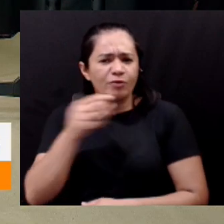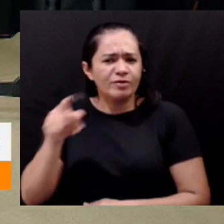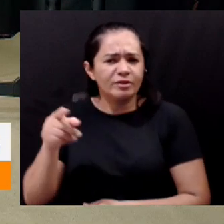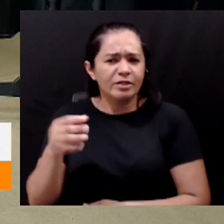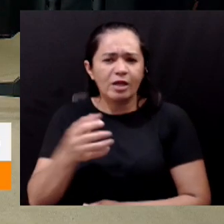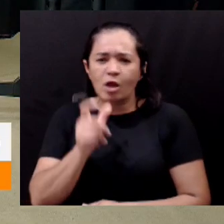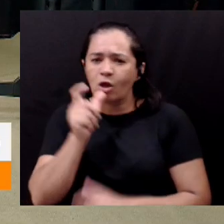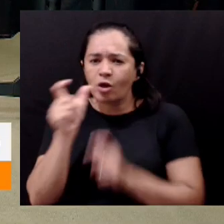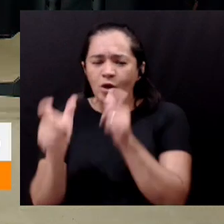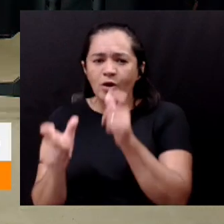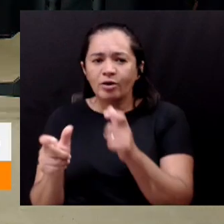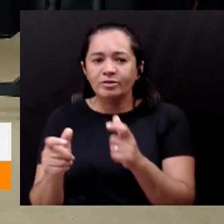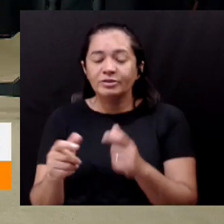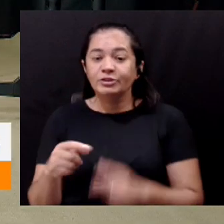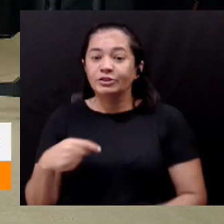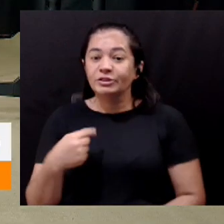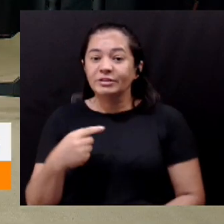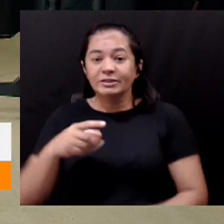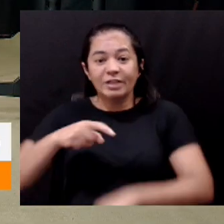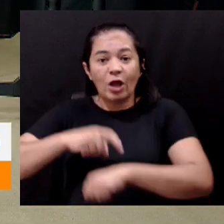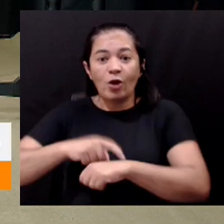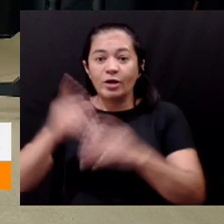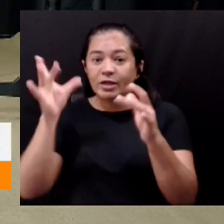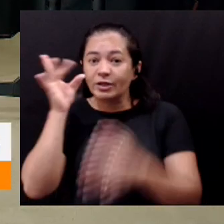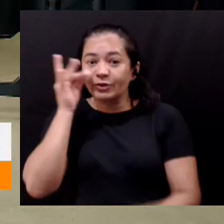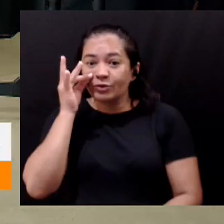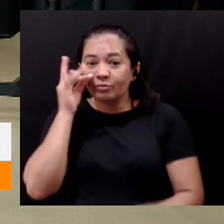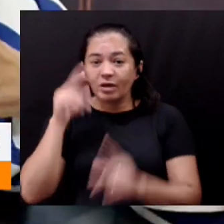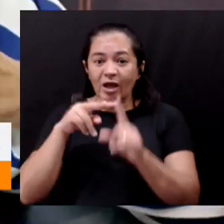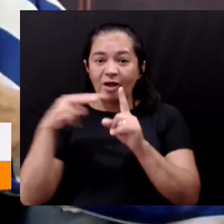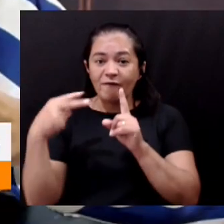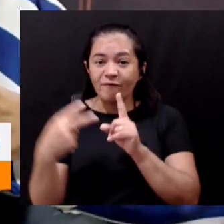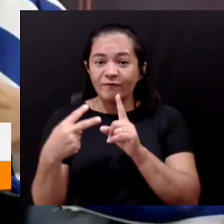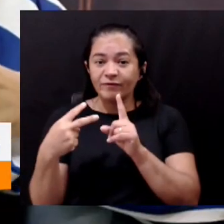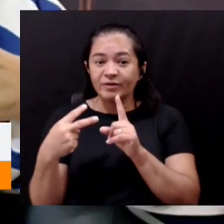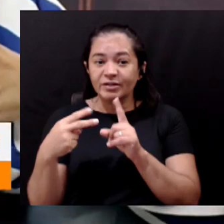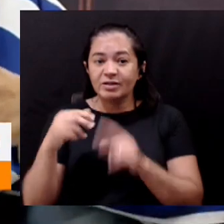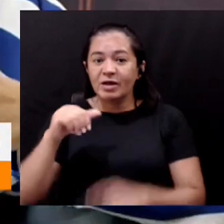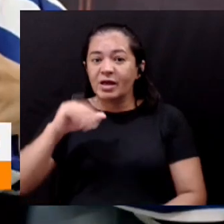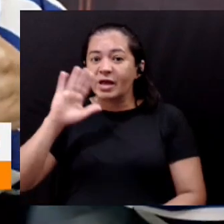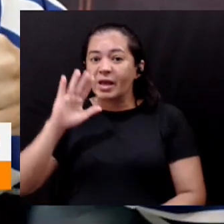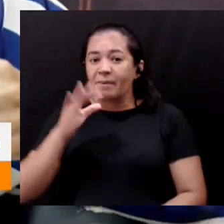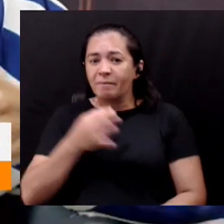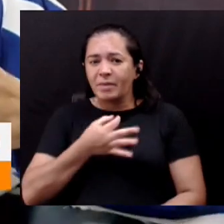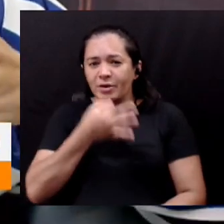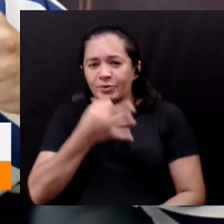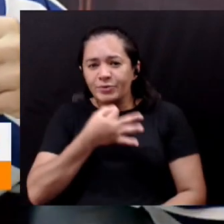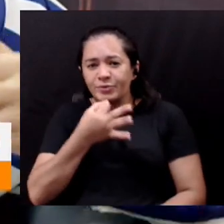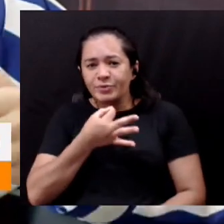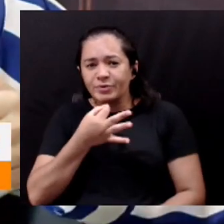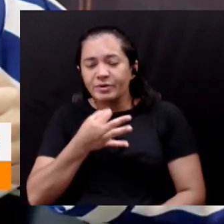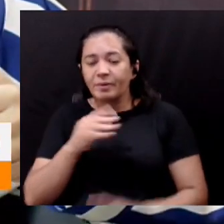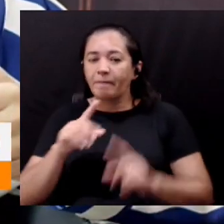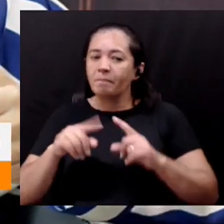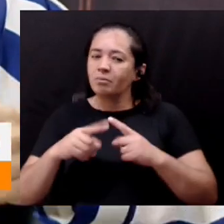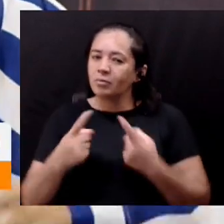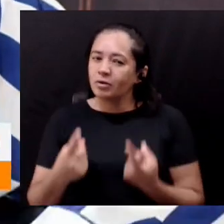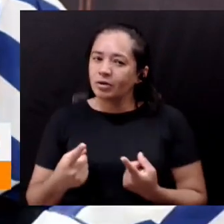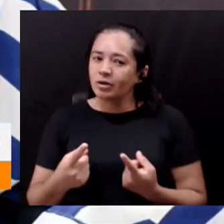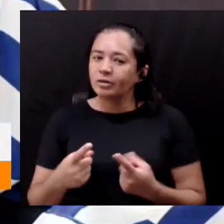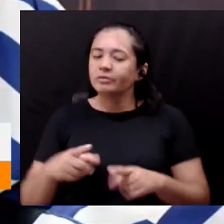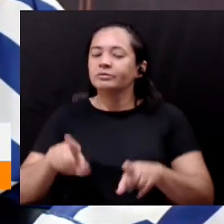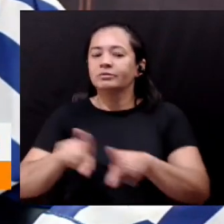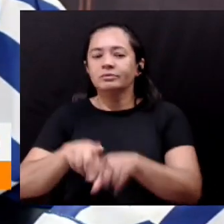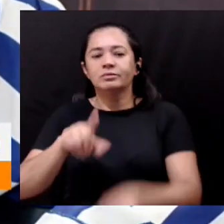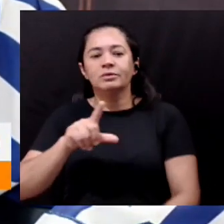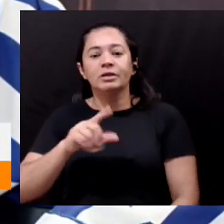quando a gente está no presencial, a gente tem uma visão muito mais crítica. Agora, existe a falsa sensação, e aí